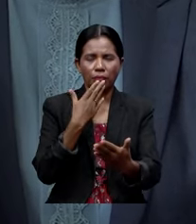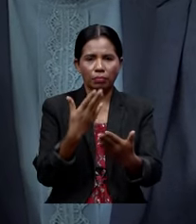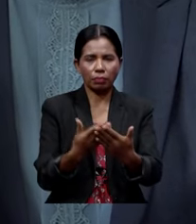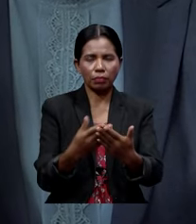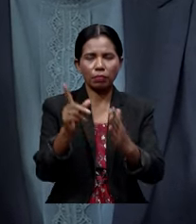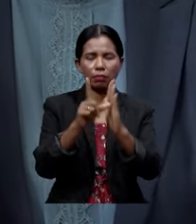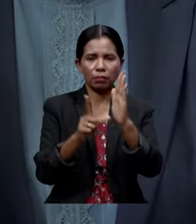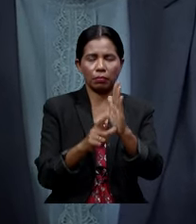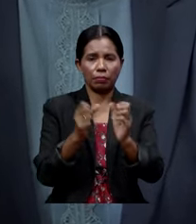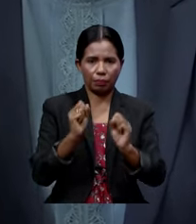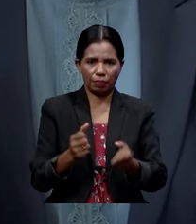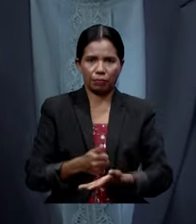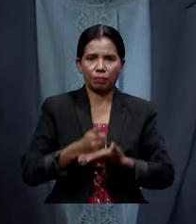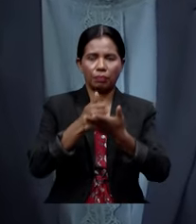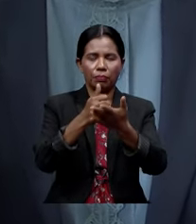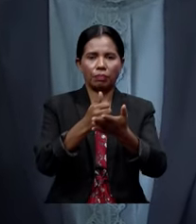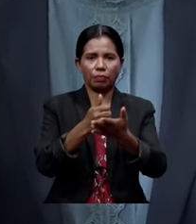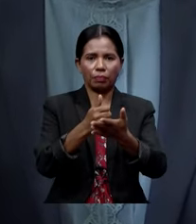para bele ajuda itania